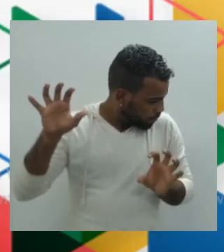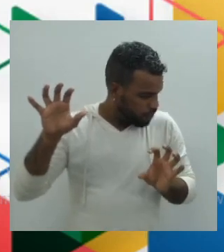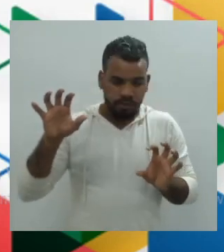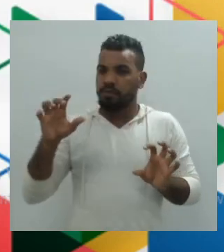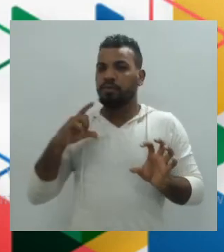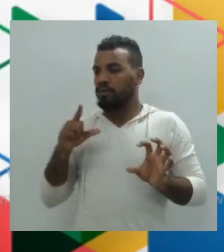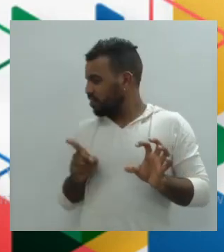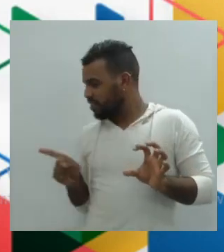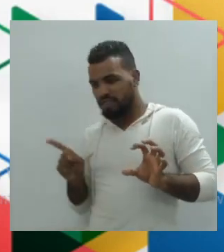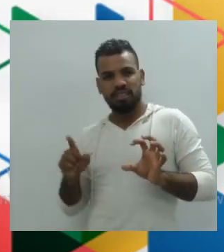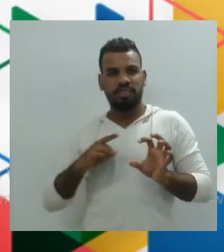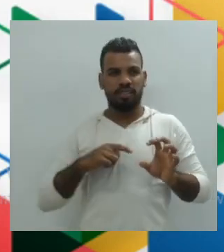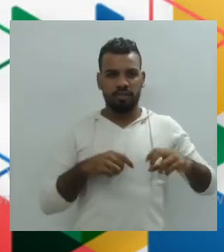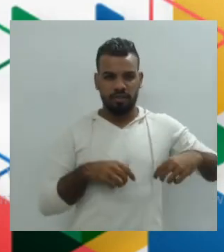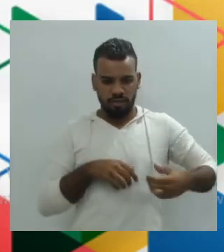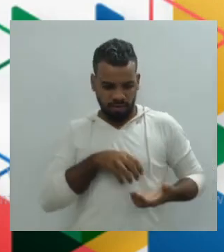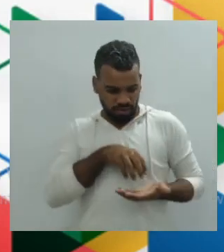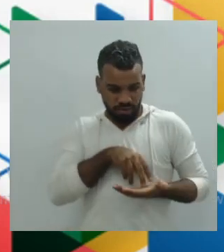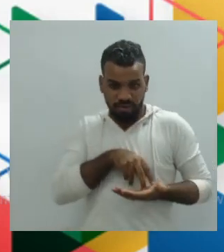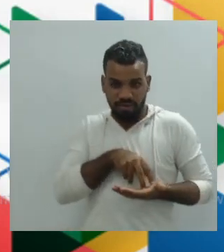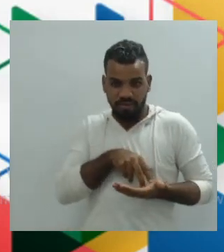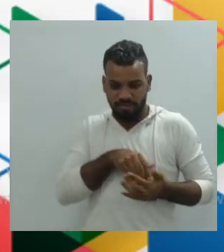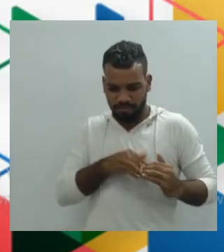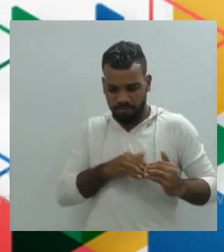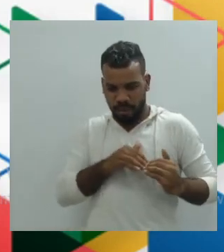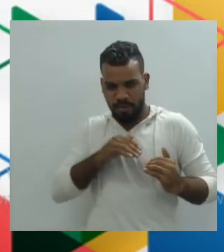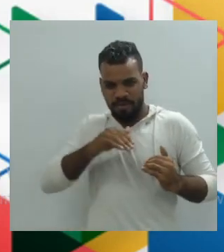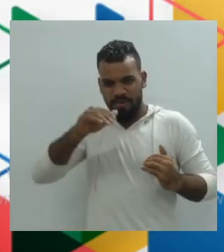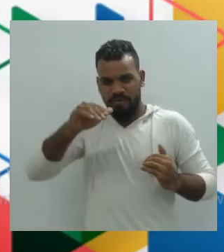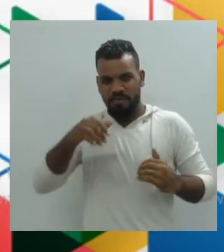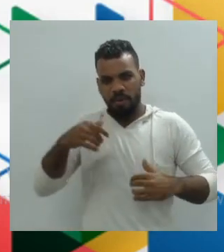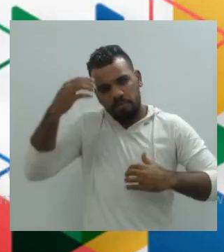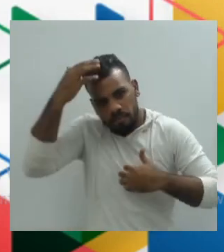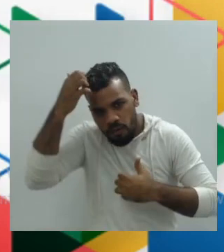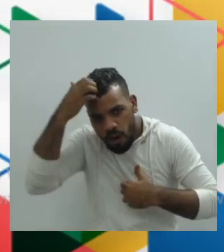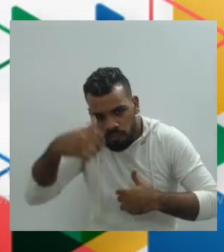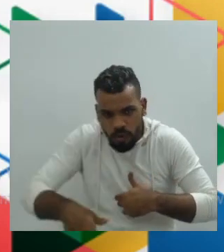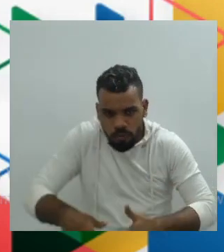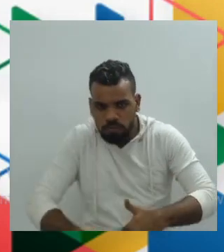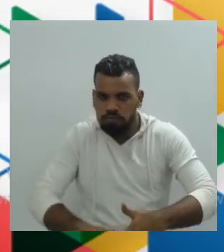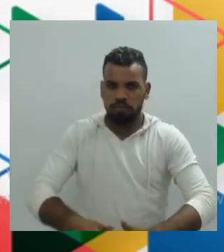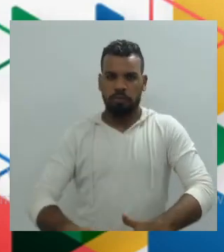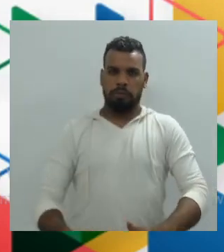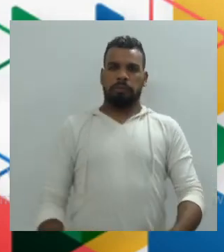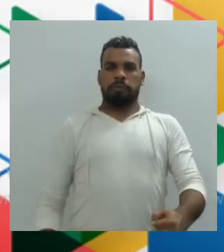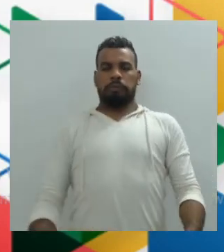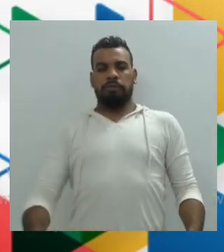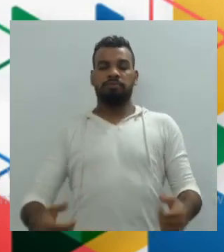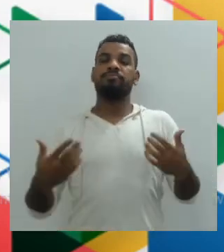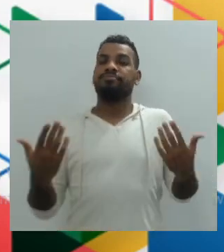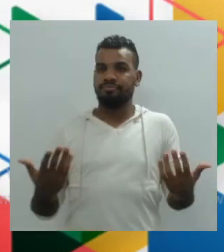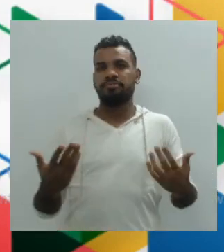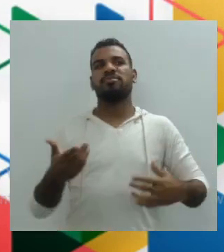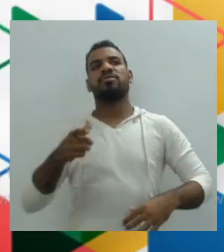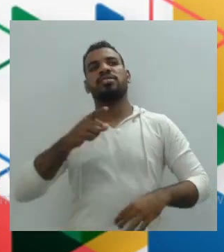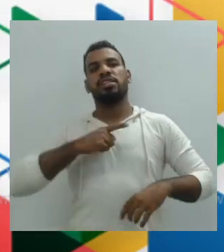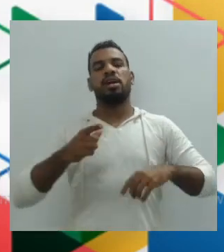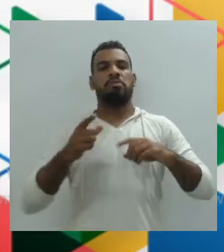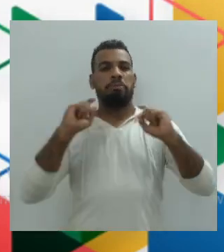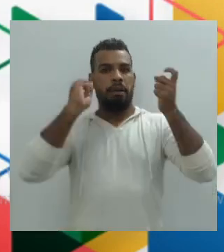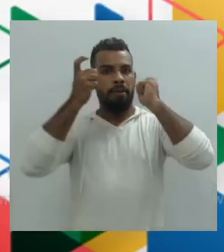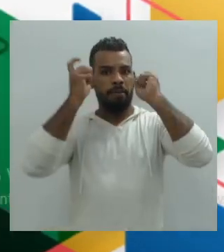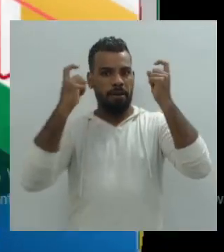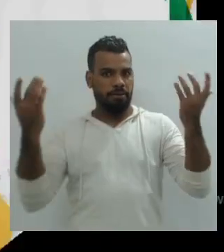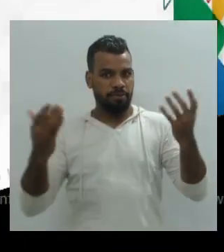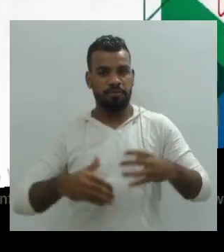evolução humana. Essas duas teorias vão ser as principais nos debates sobre a origem da